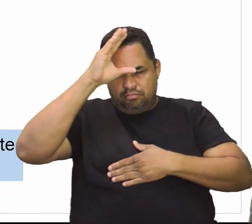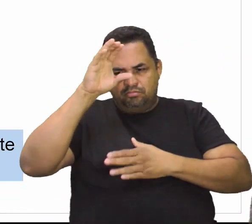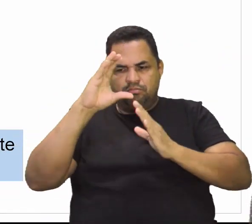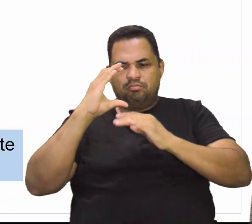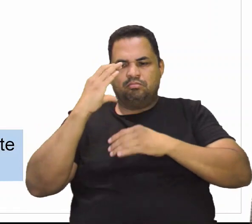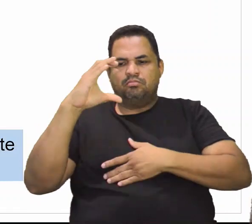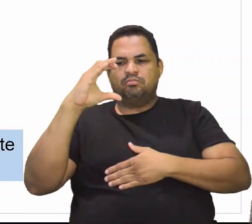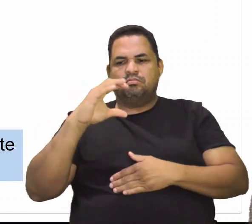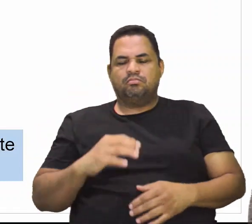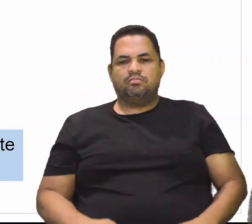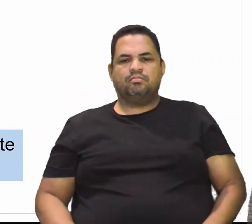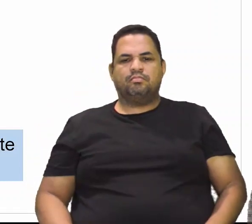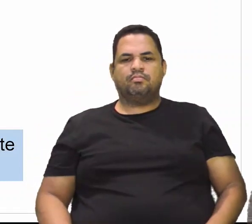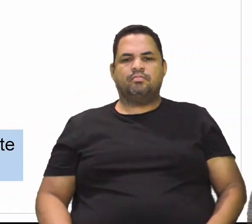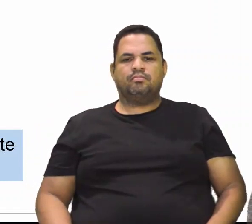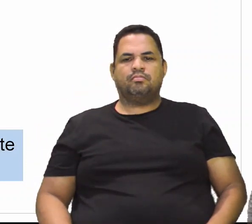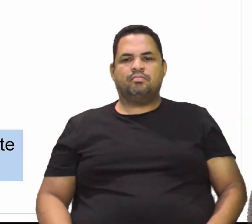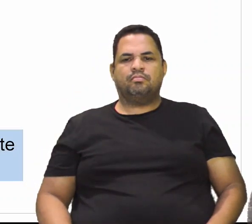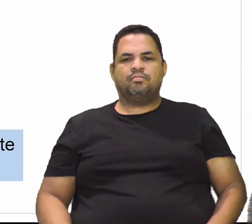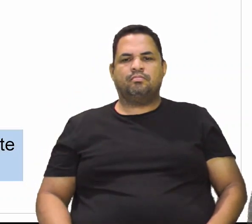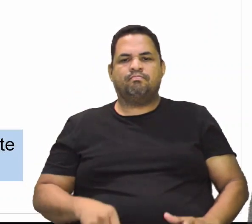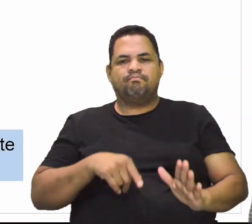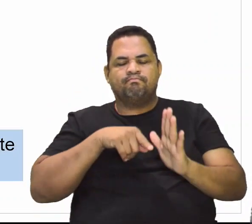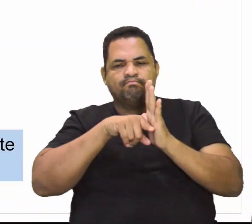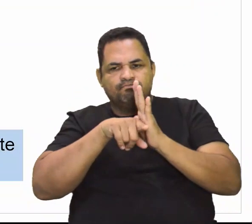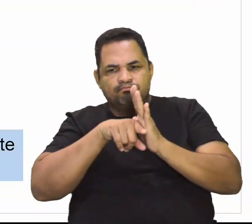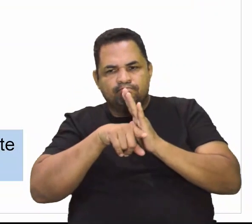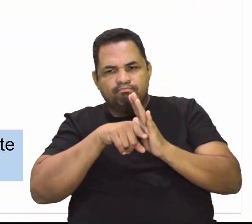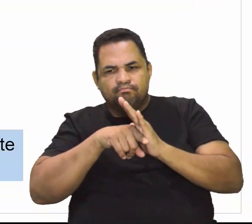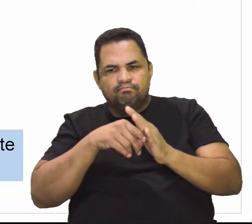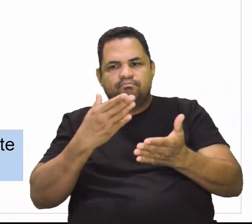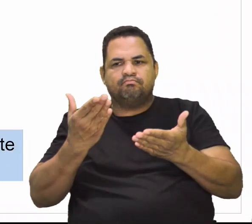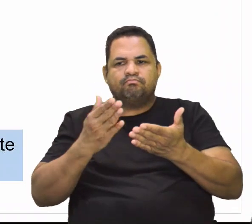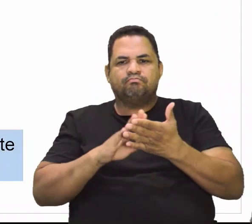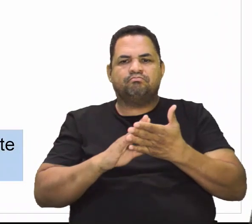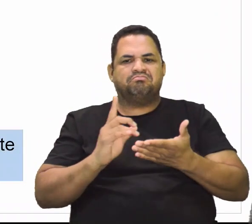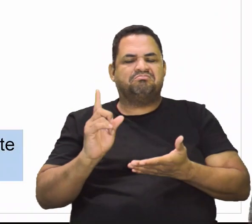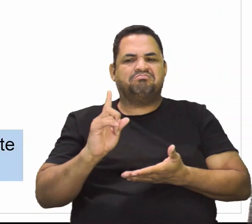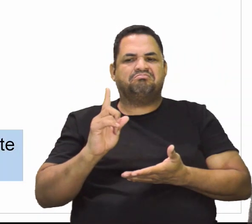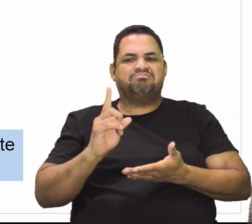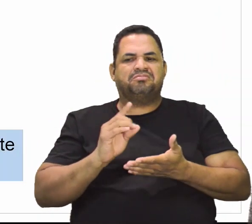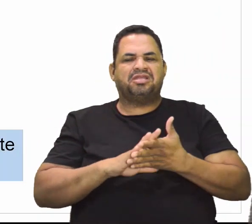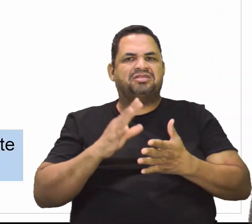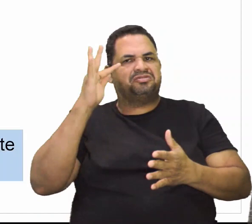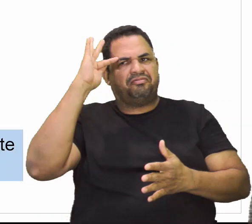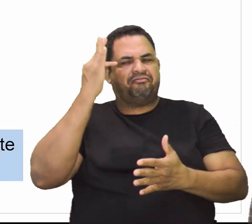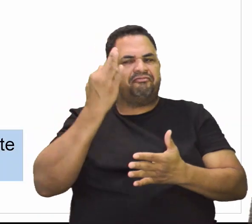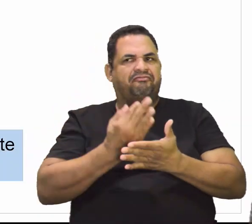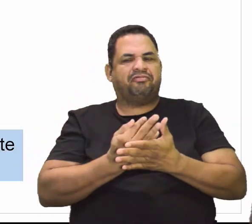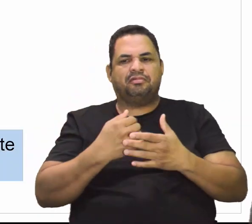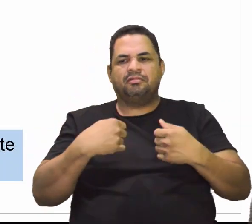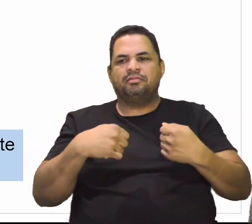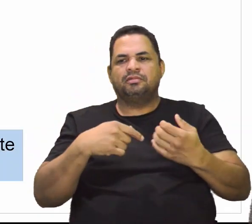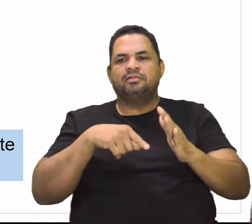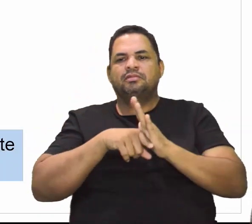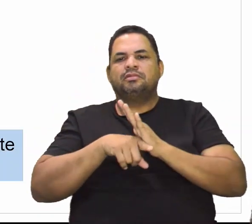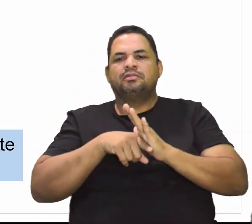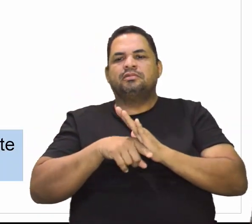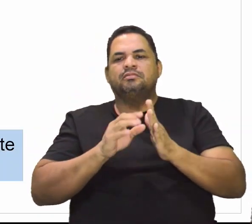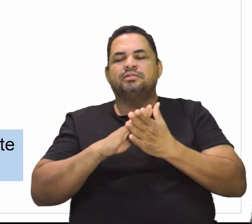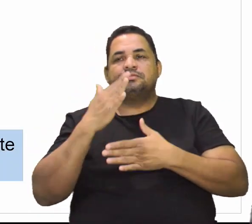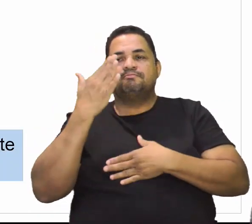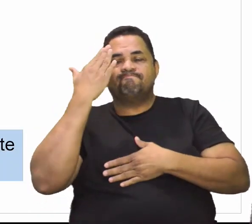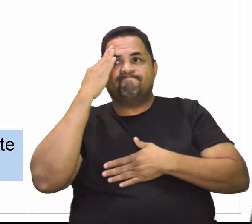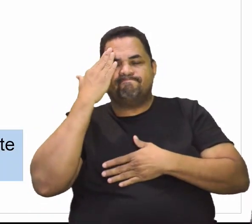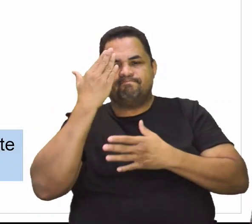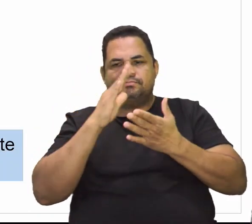conhecimento científico. Pesquisa, gente. Investigação. Não é só pela fé. Eu preciso pesquisar, eu preciso investigar.